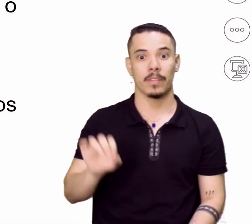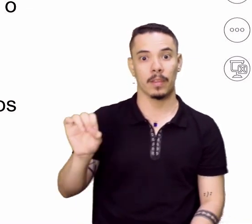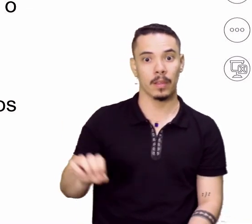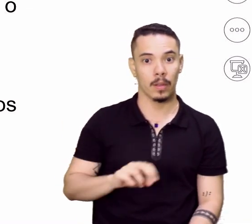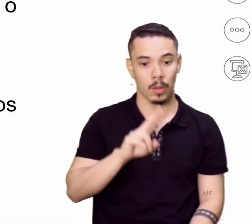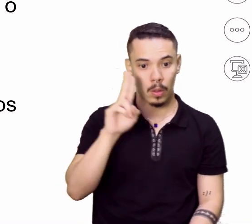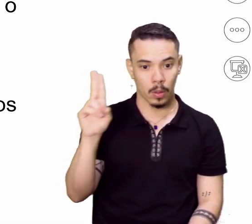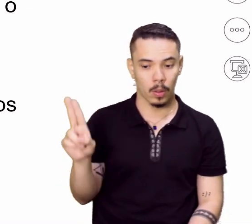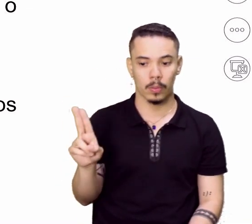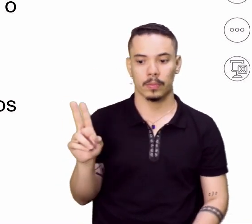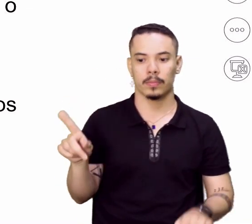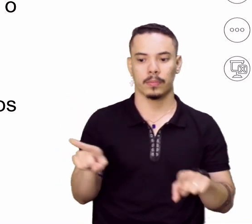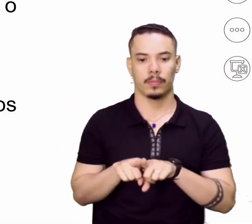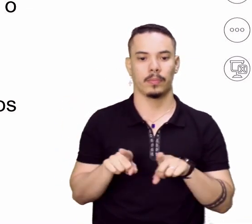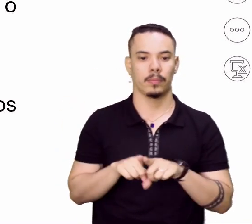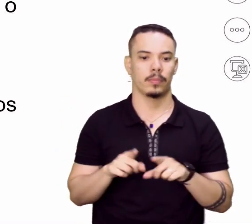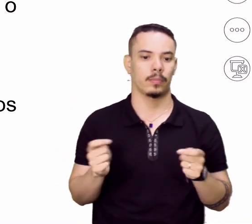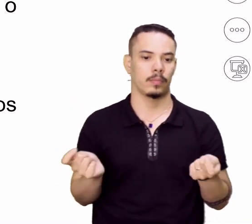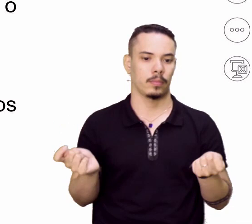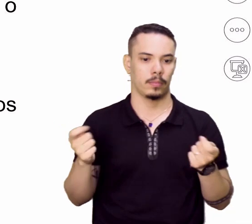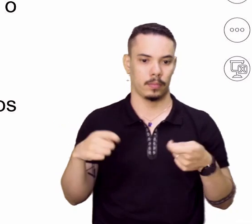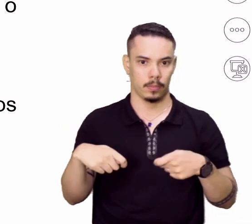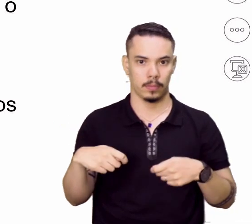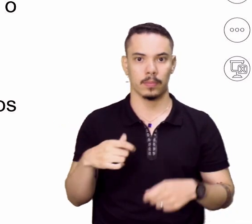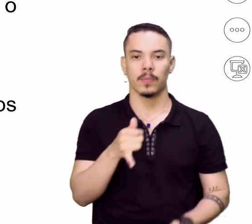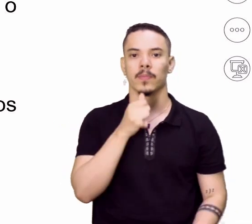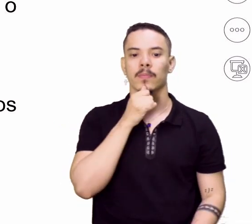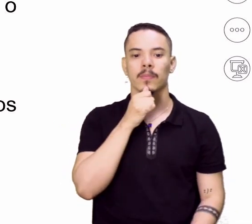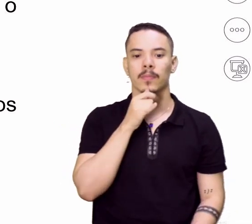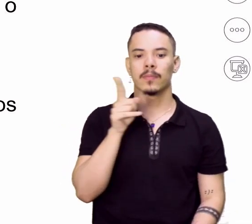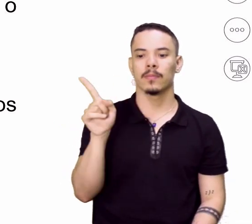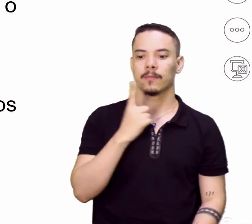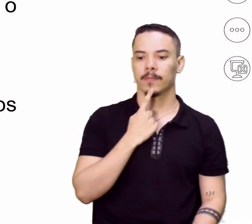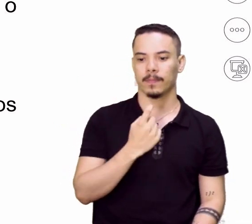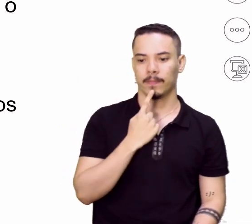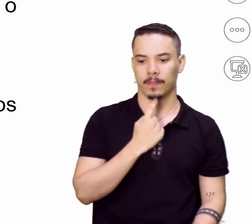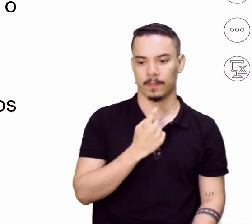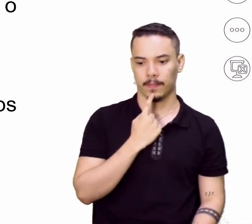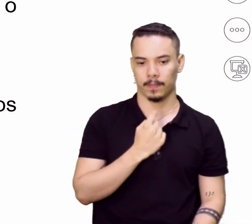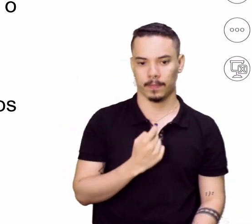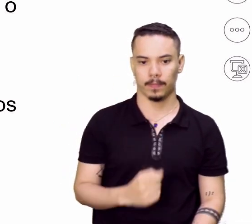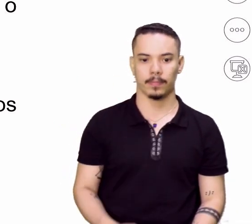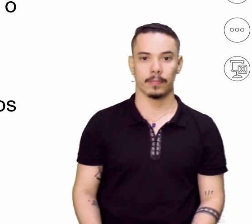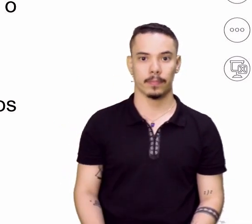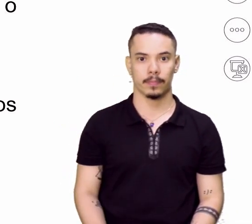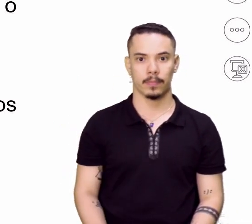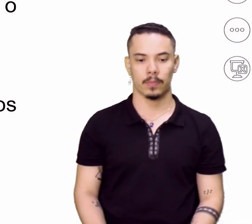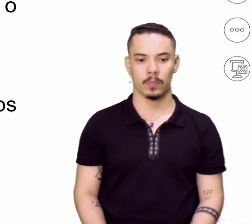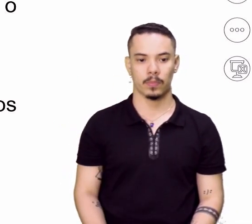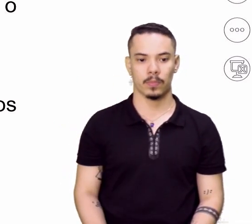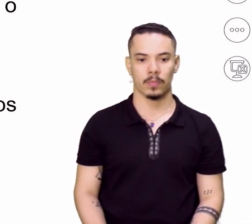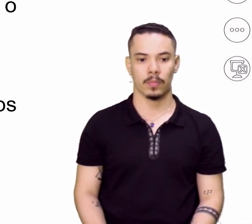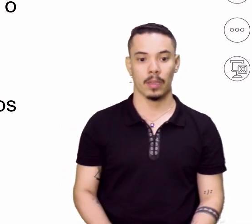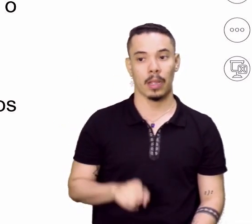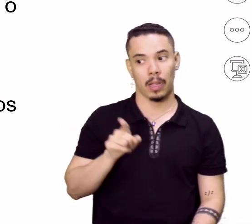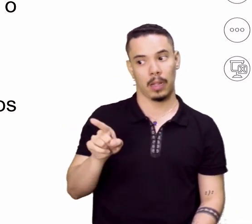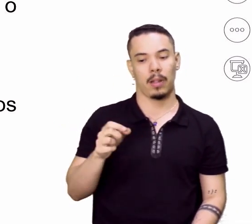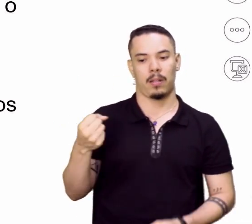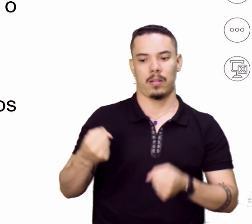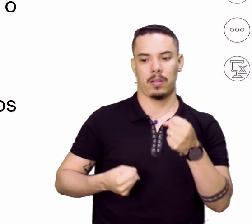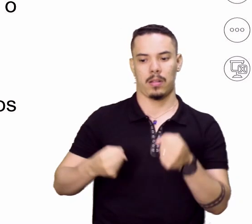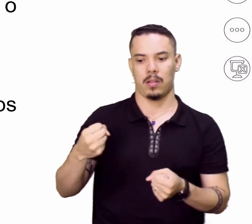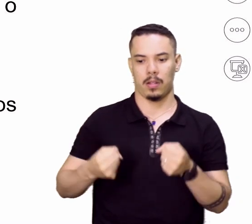de falar That's the car that I used to own. Aquele é o carro que eu